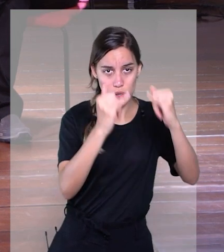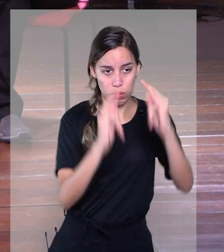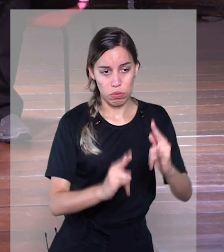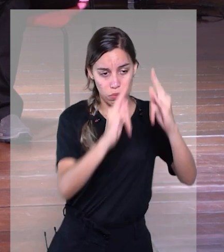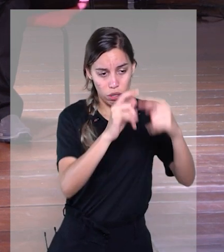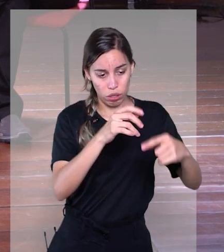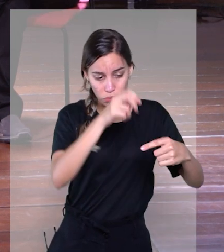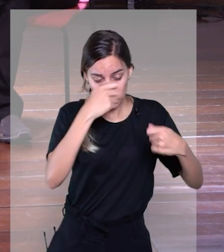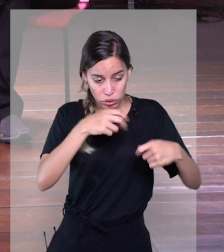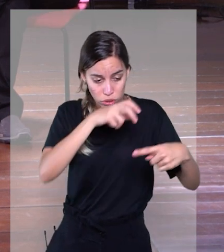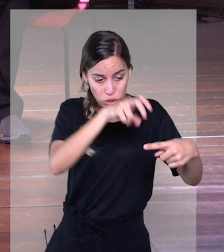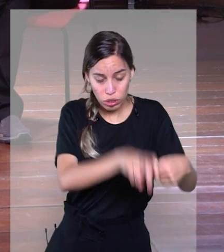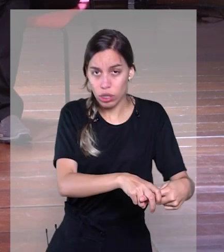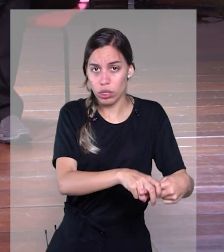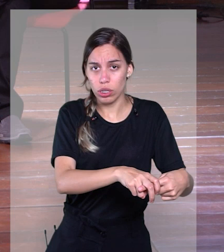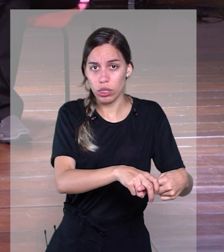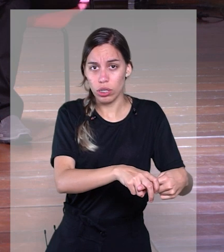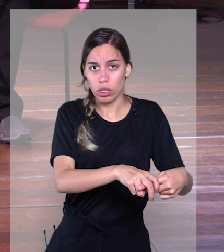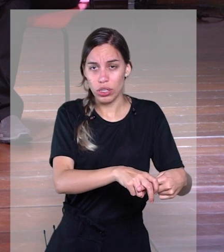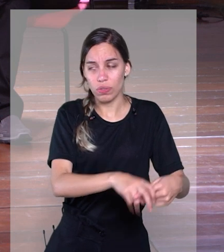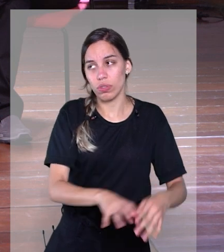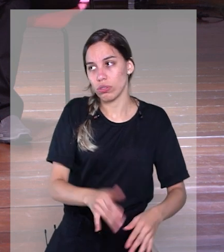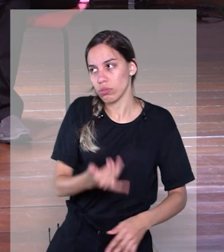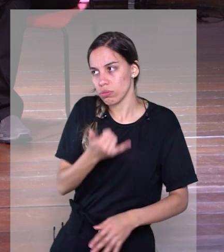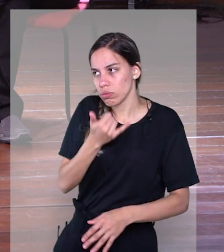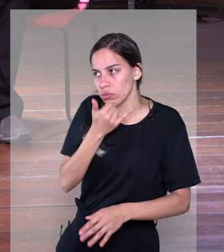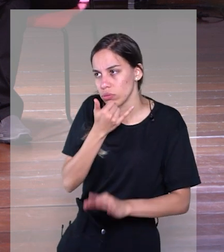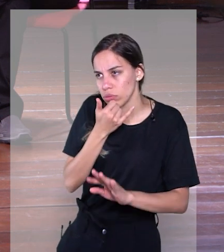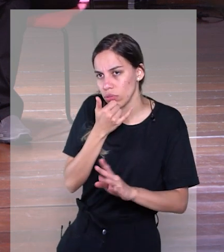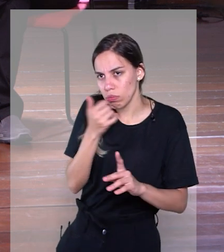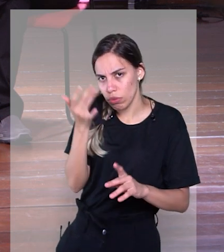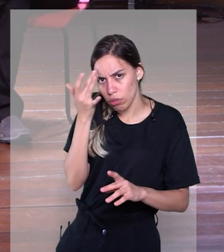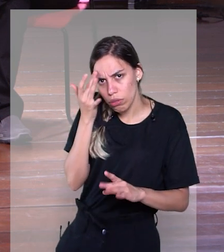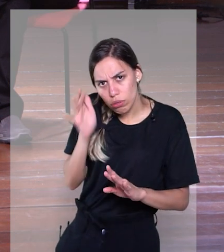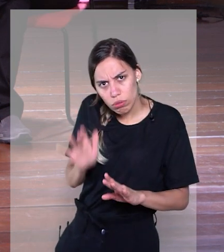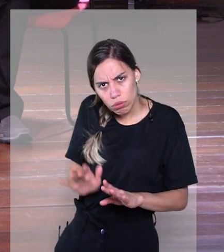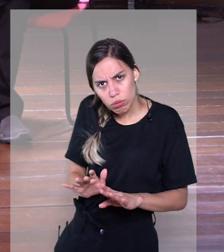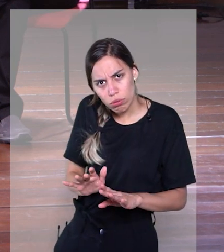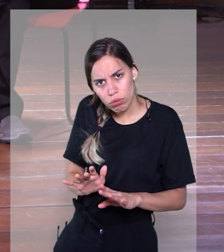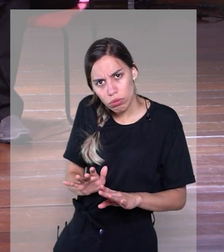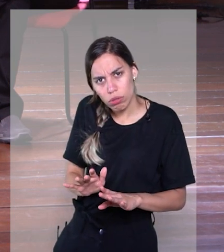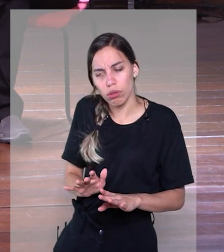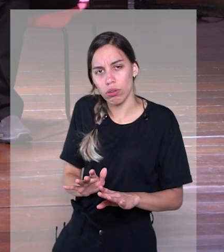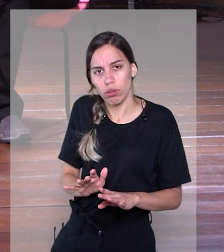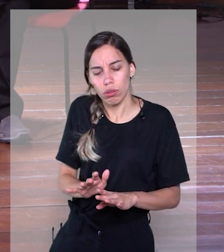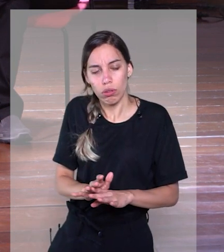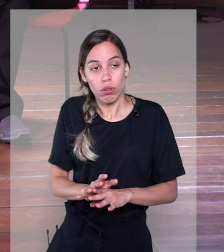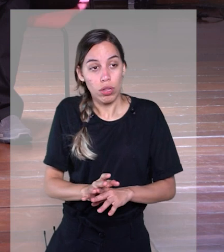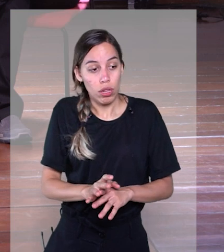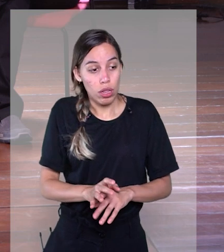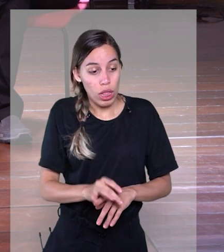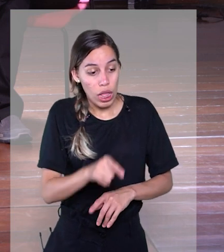sei o que te dizer, não depende de mim, por mim tudo bem, né? E foi no exato lugar que ele fez a foto? Sim, foi no exato